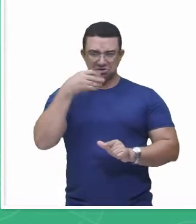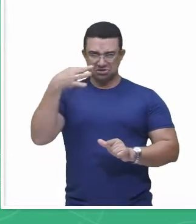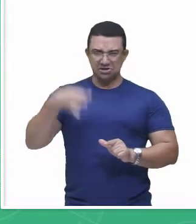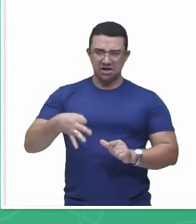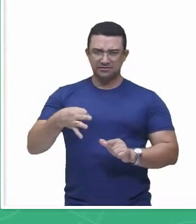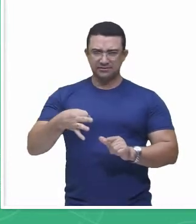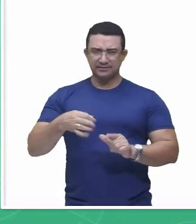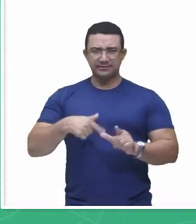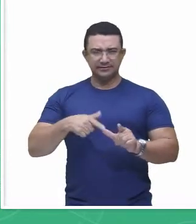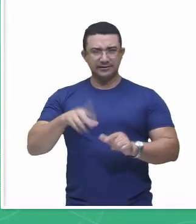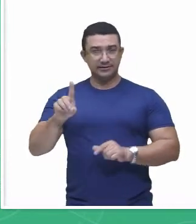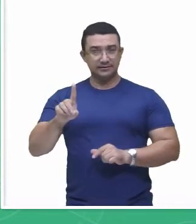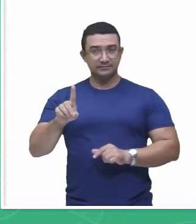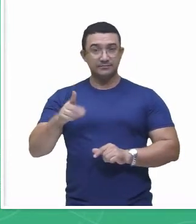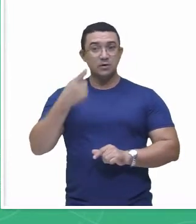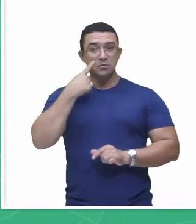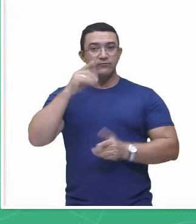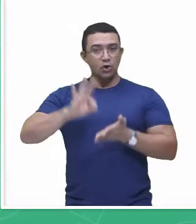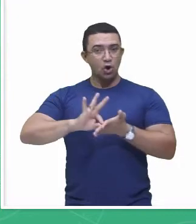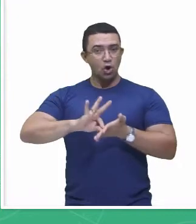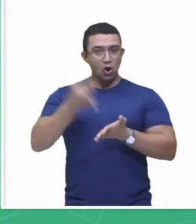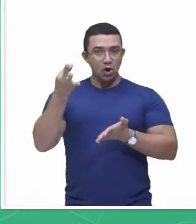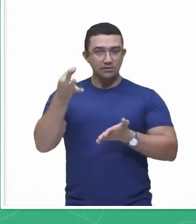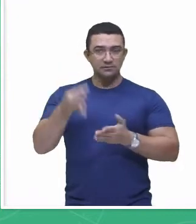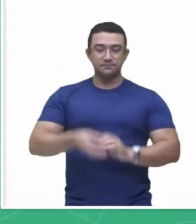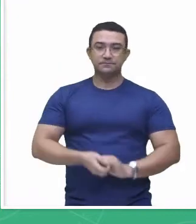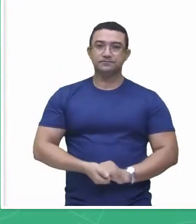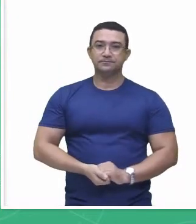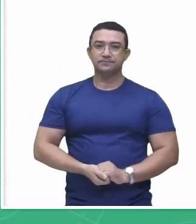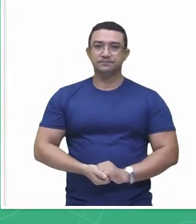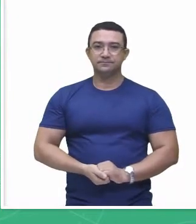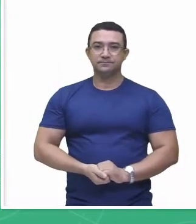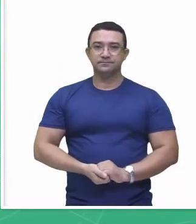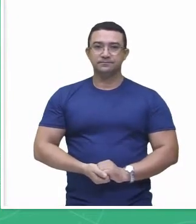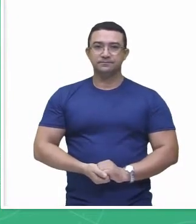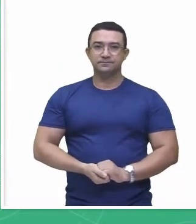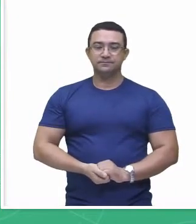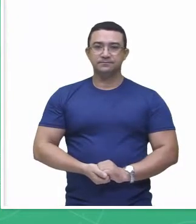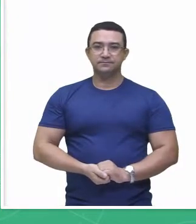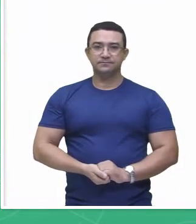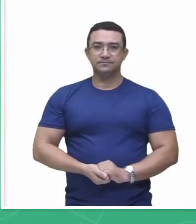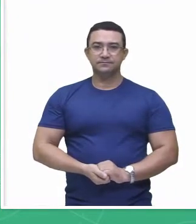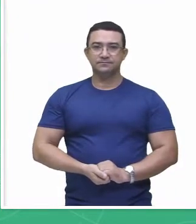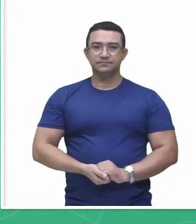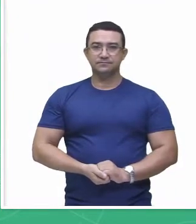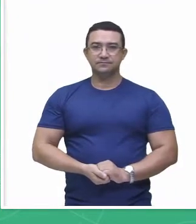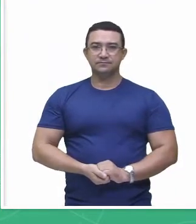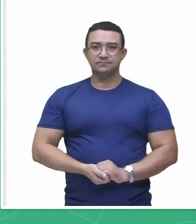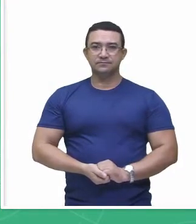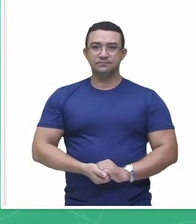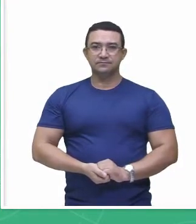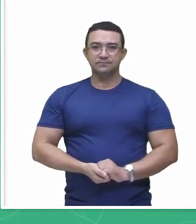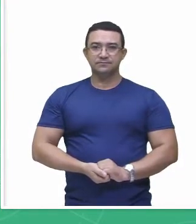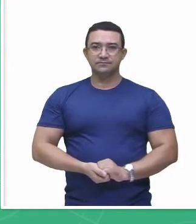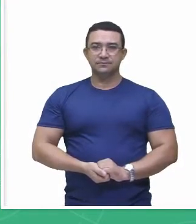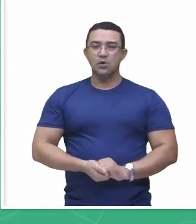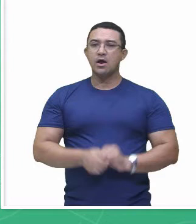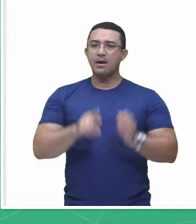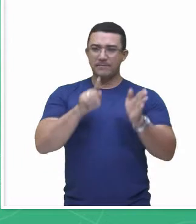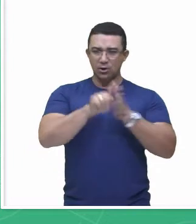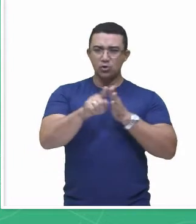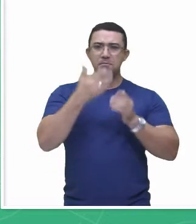correta? Então, vem para a correção aqui comigo. Vamos lá? Então, olha só. Lá no enunciado, ele está